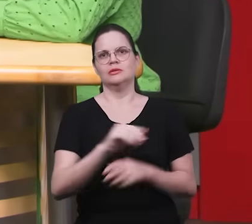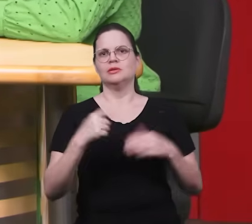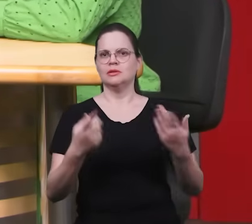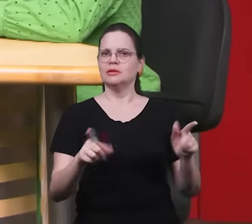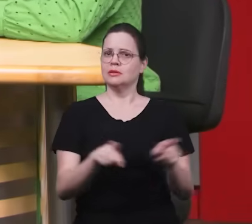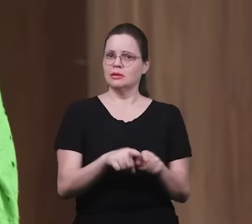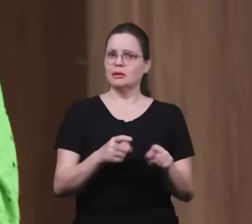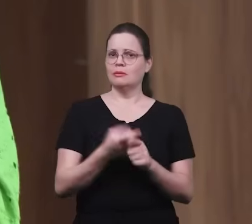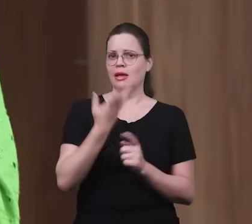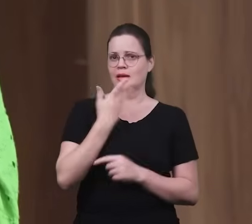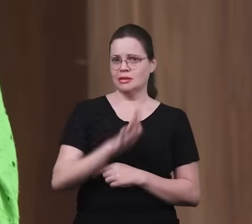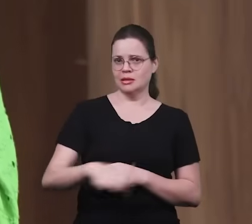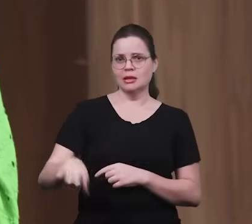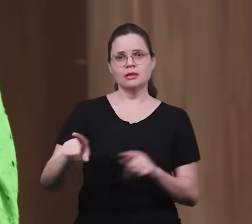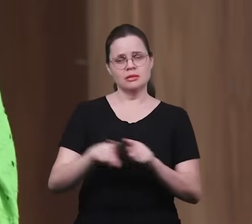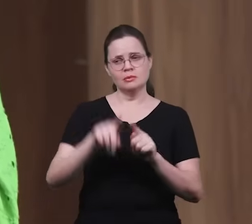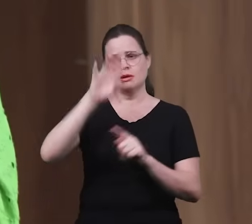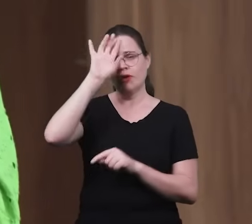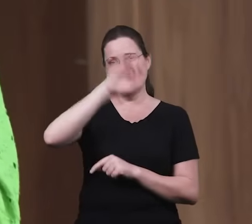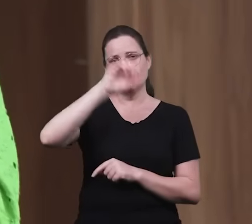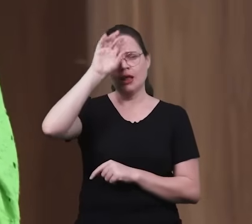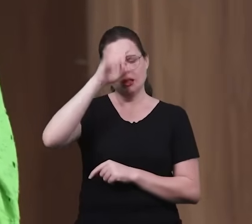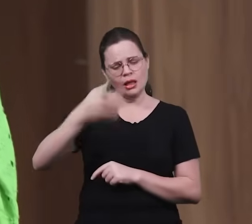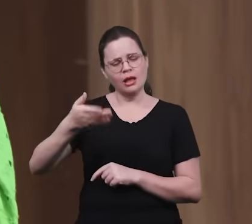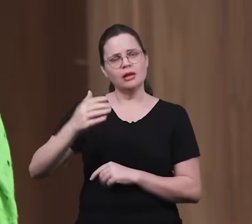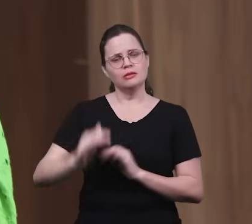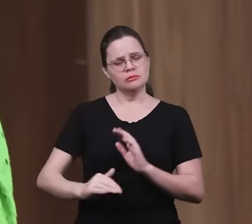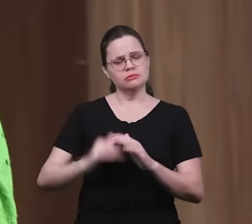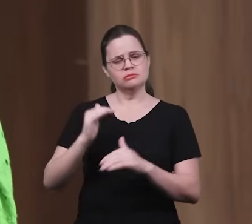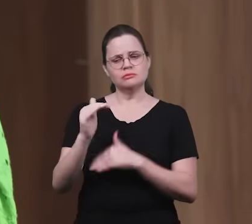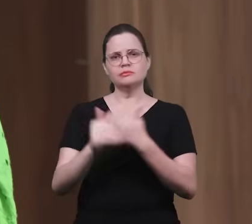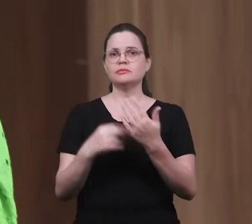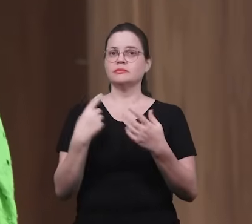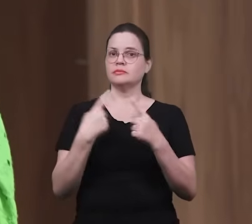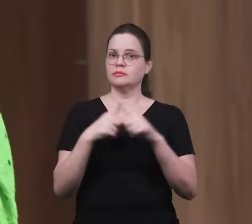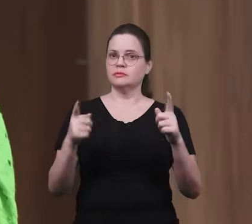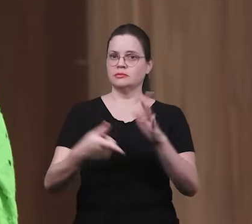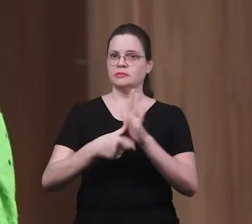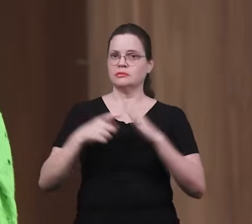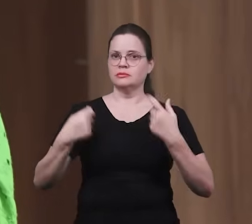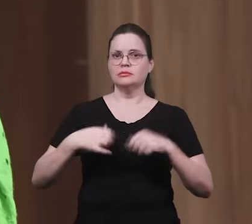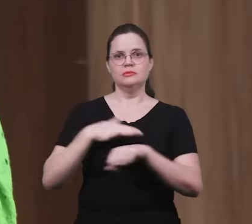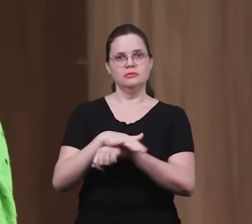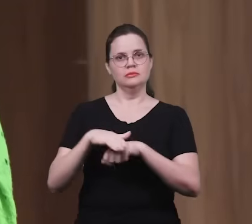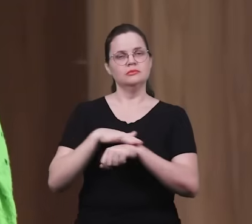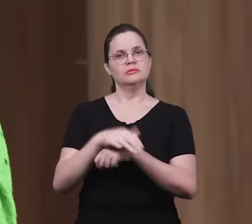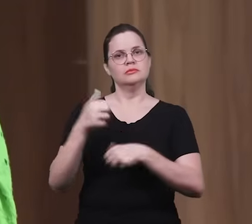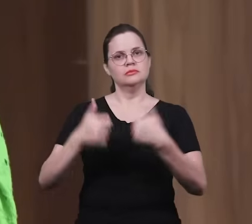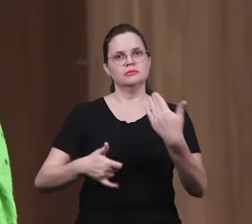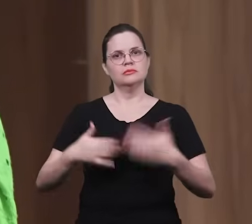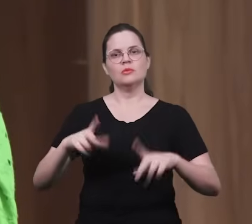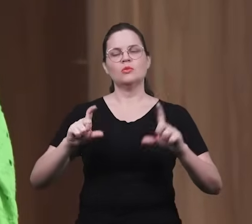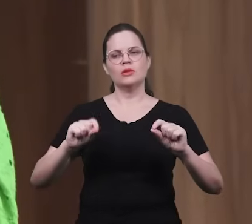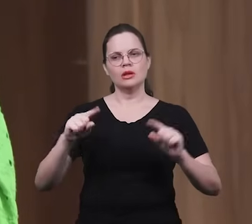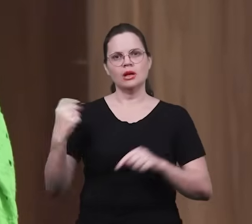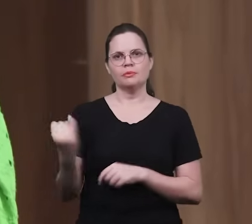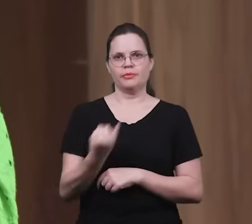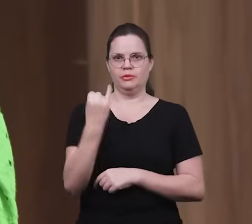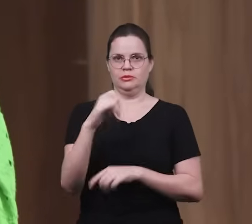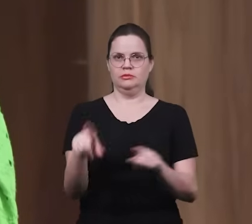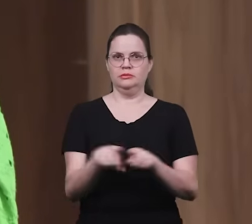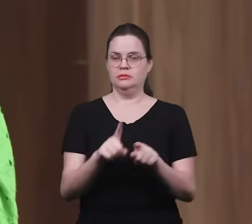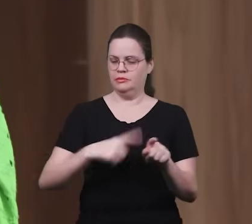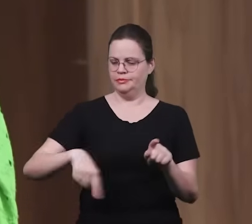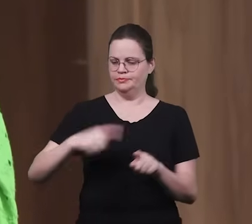as crianças também vão sendo estimuladas por uma boa conversa a respeito do que de fato importa, da